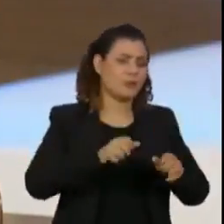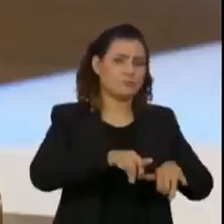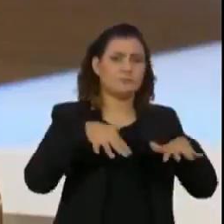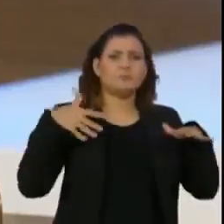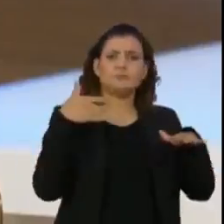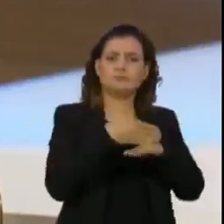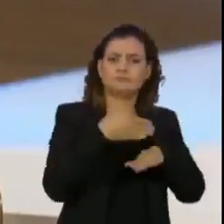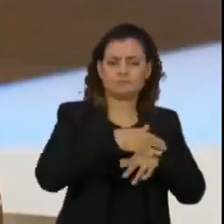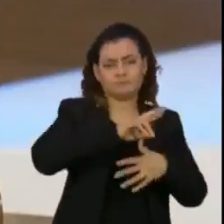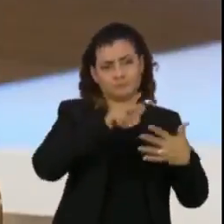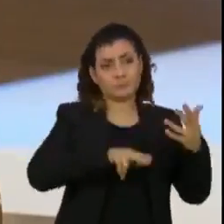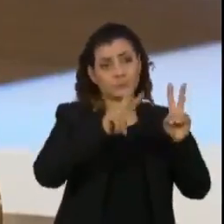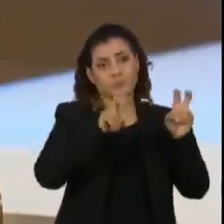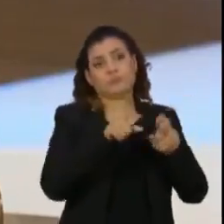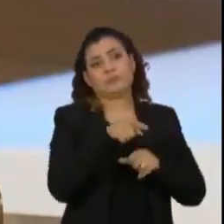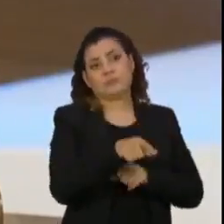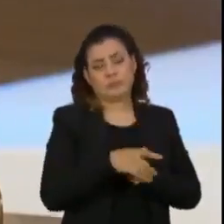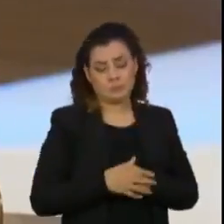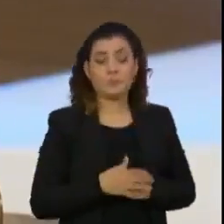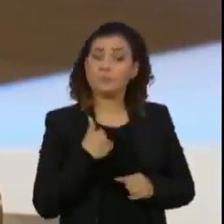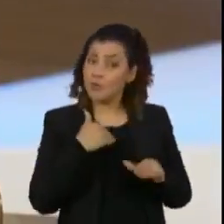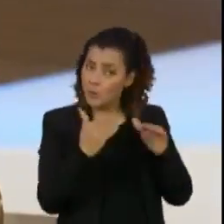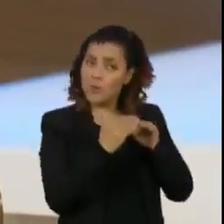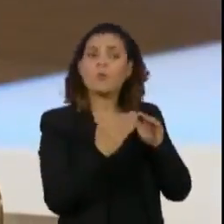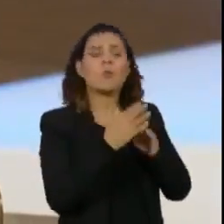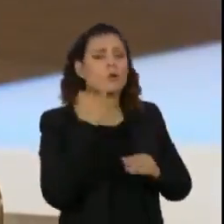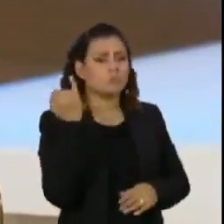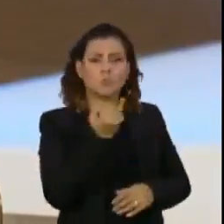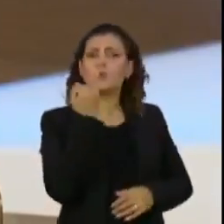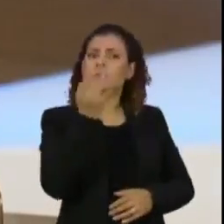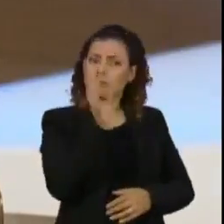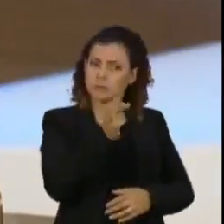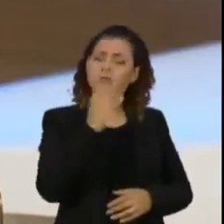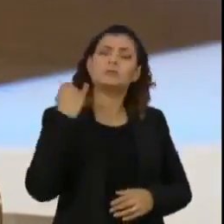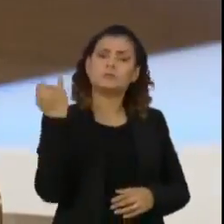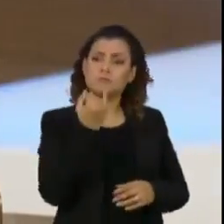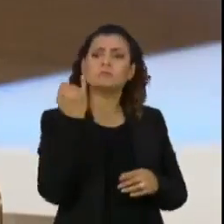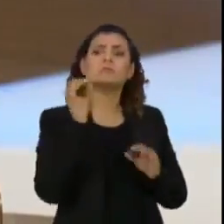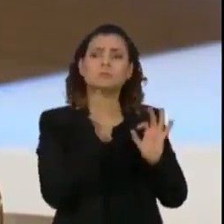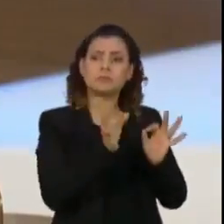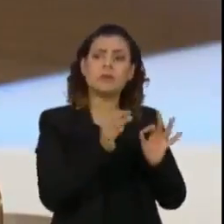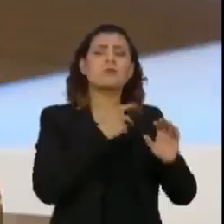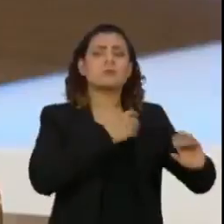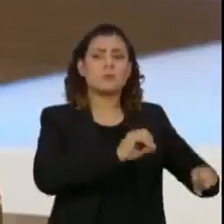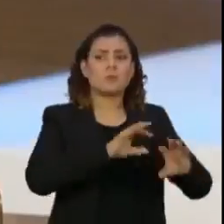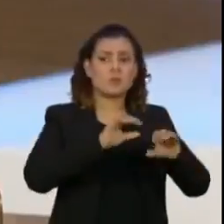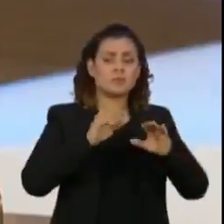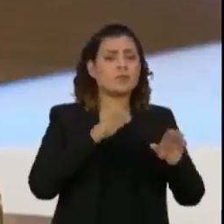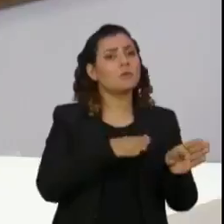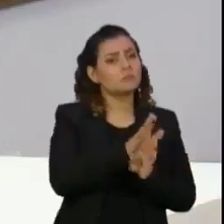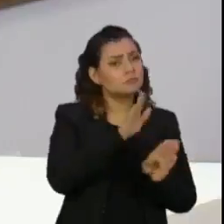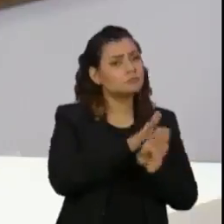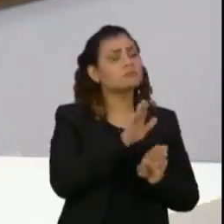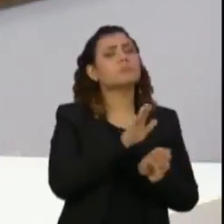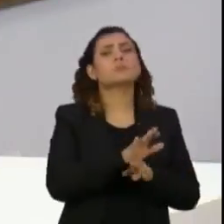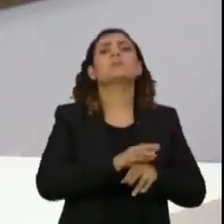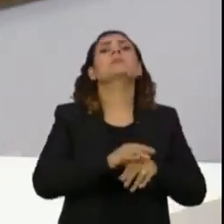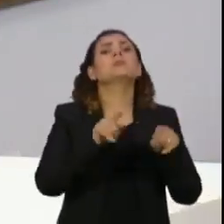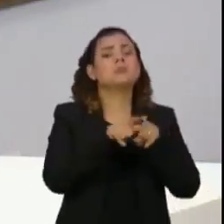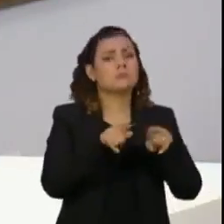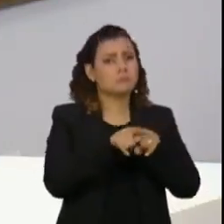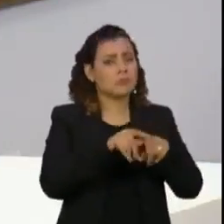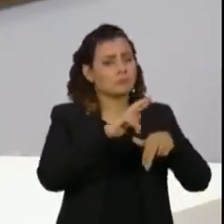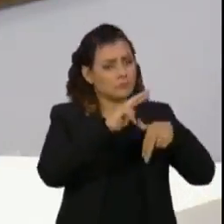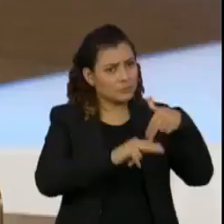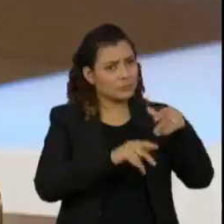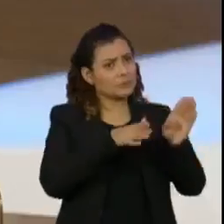públicas para falar sobre esse tema. E eu concordo que é imprescindível falar sobre educação e orientação sexual dentro das